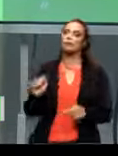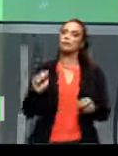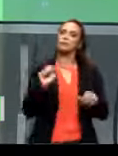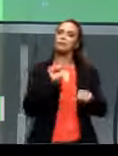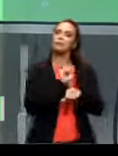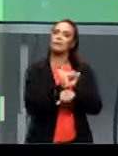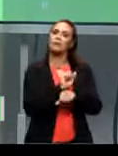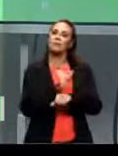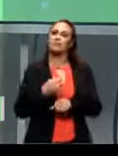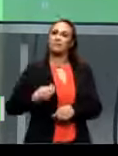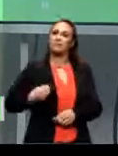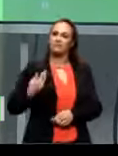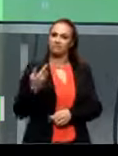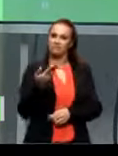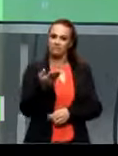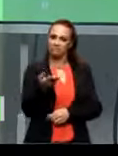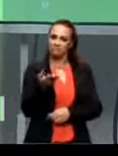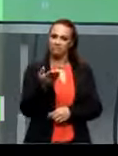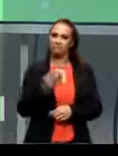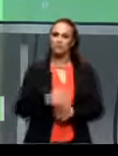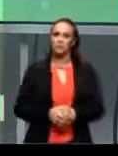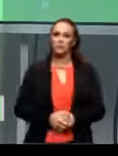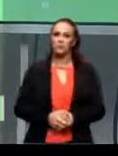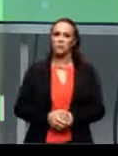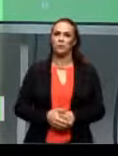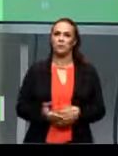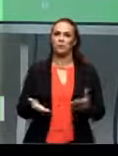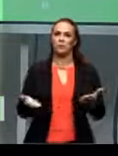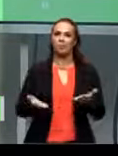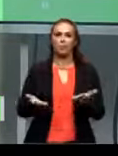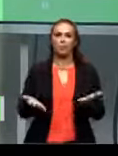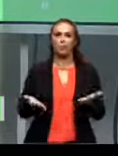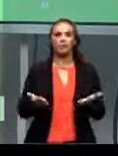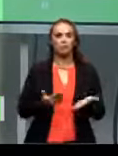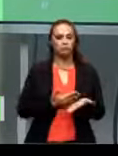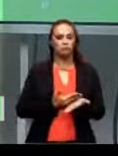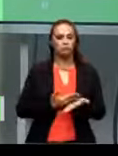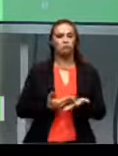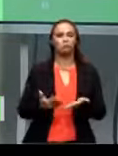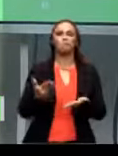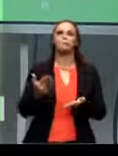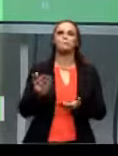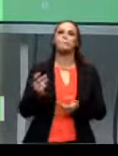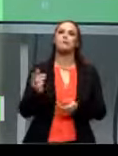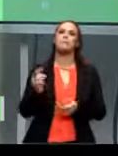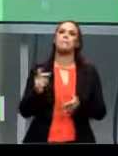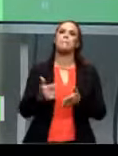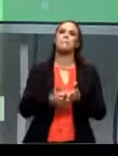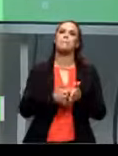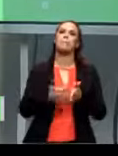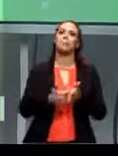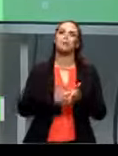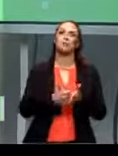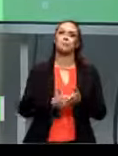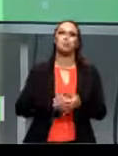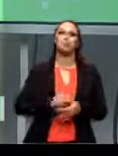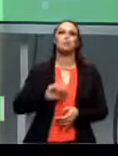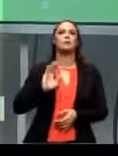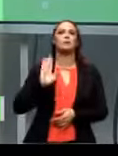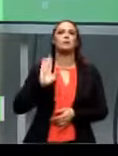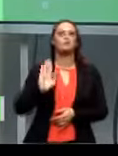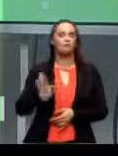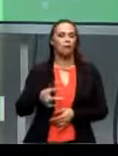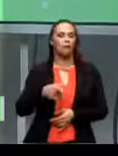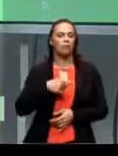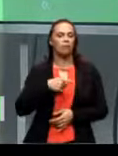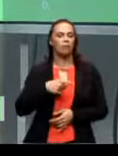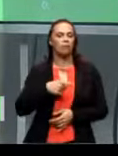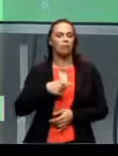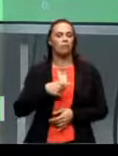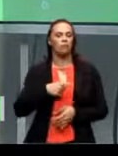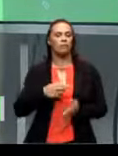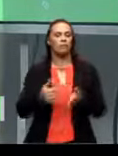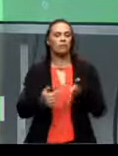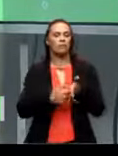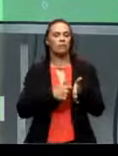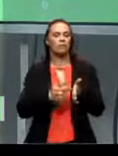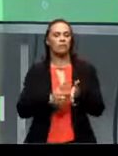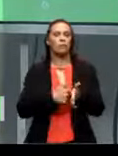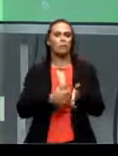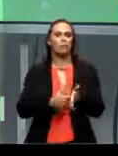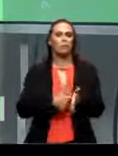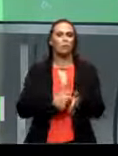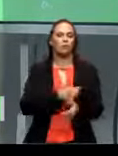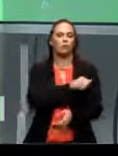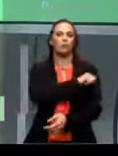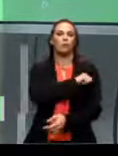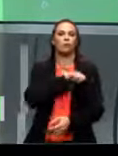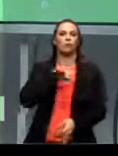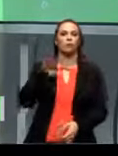hein? Agora nós vamos voltar para as nossas perguntas. E já chegou aqui uma pergunta do Tiago, da